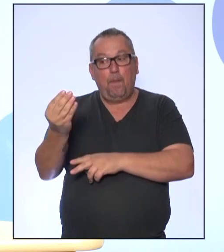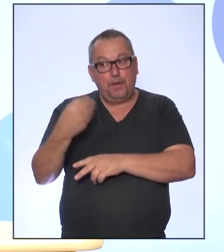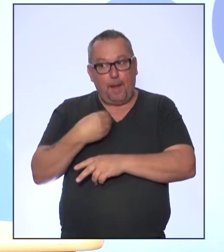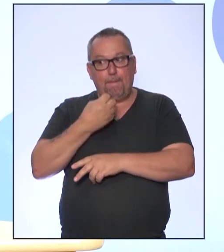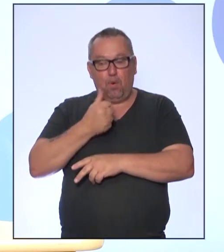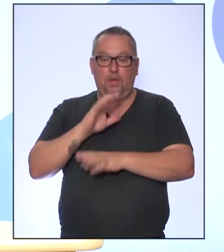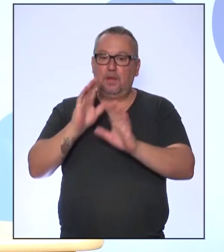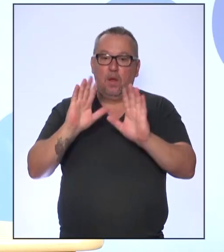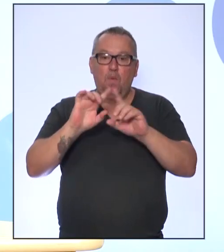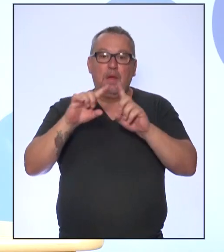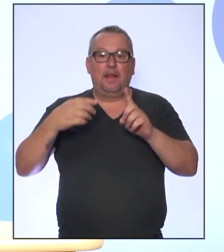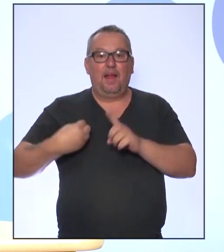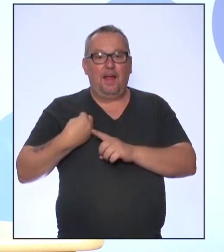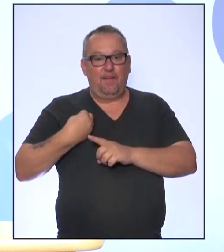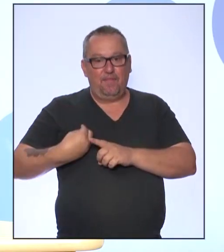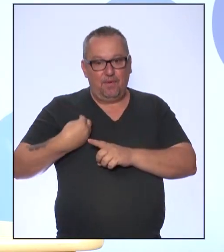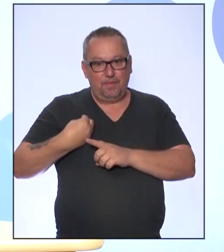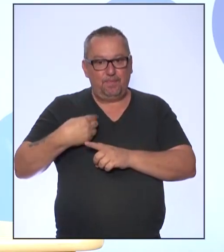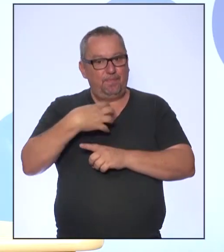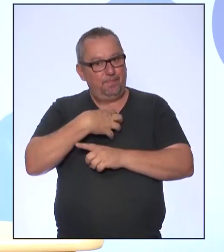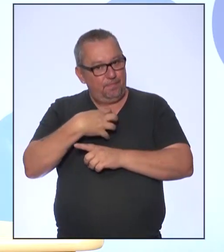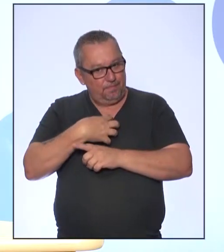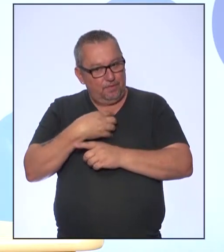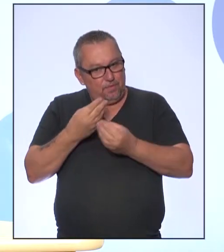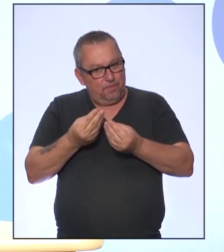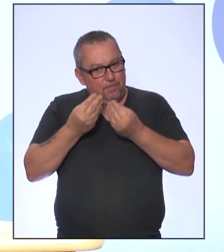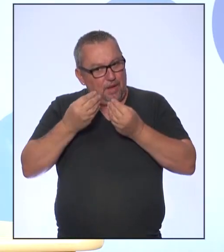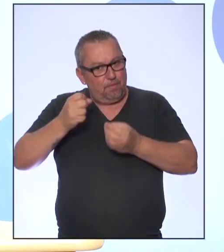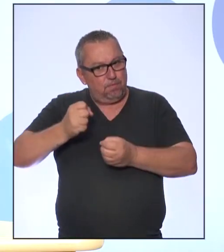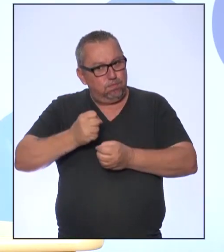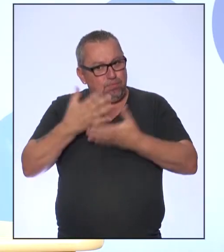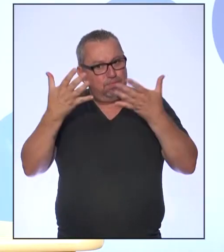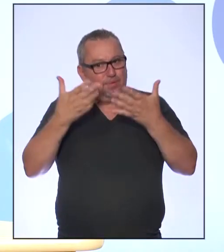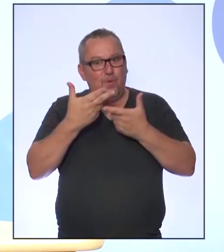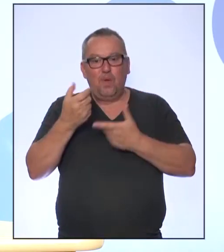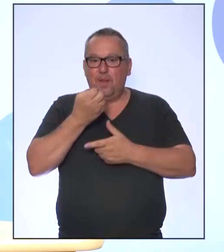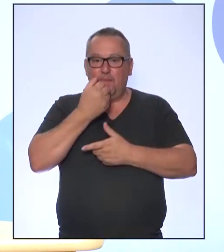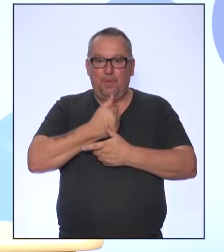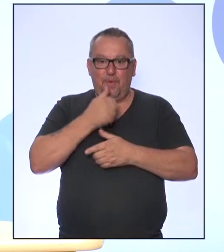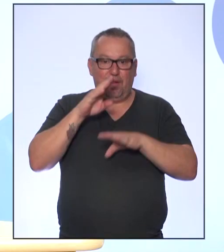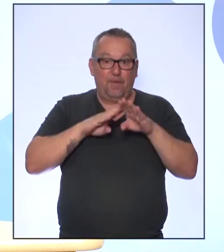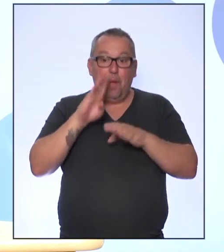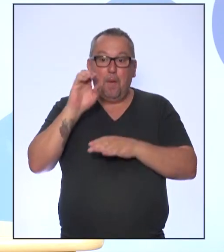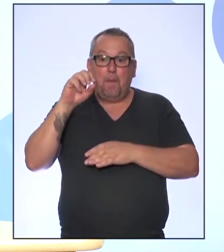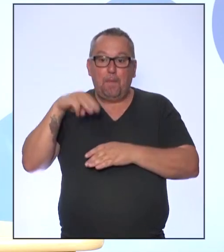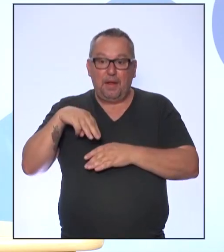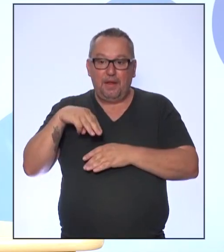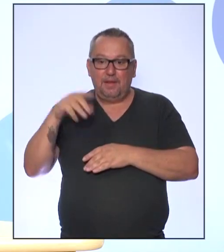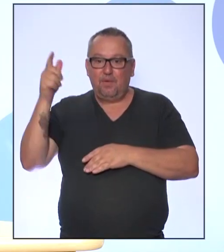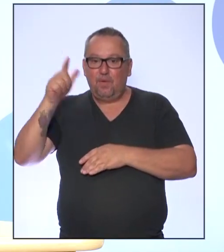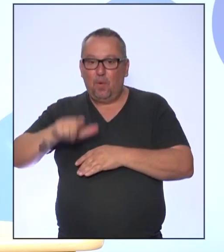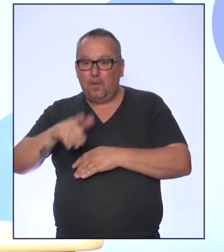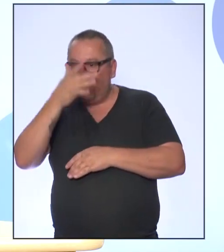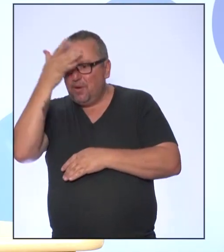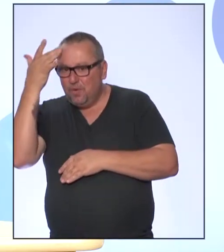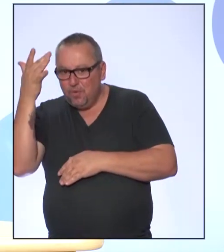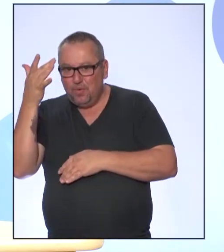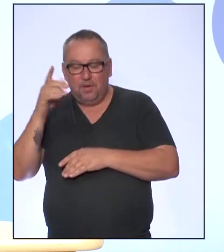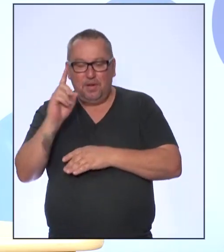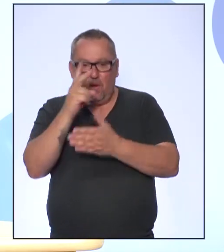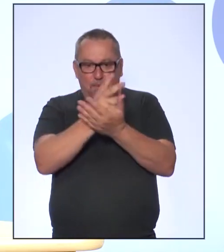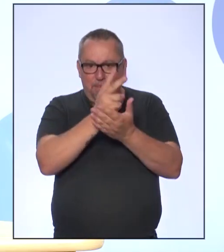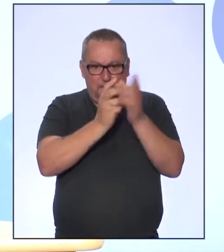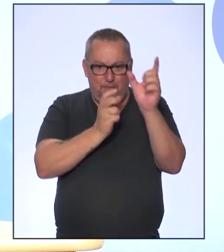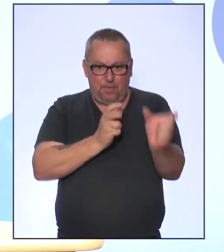né? Mas a vida, de certa forma, nos surpreende de forma positiva. Às vezes você faz o bem para alguém e recebe de outra pessoa e não necessariamente